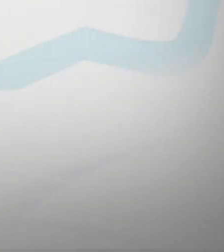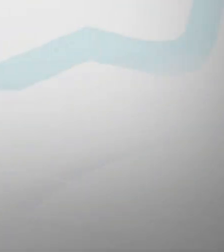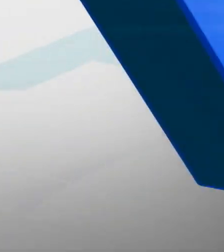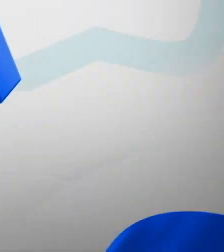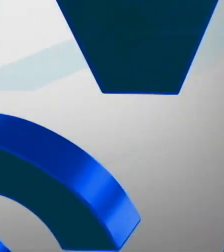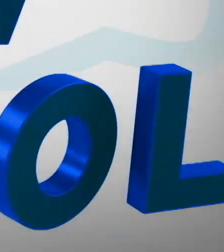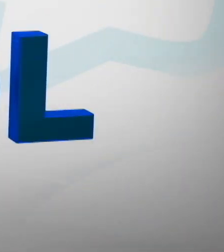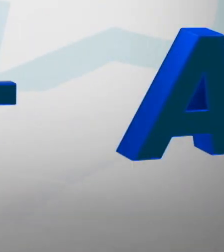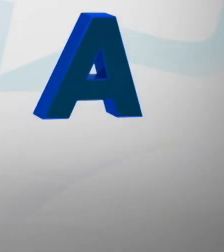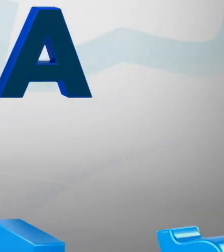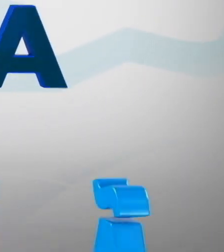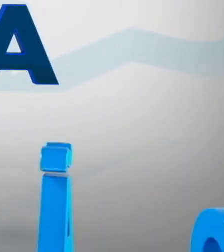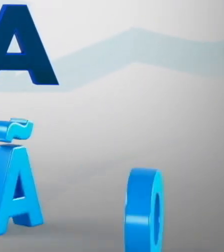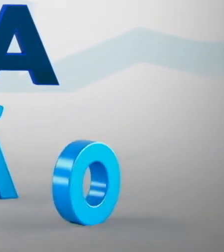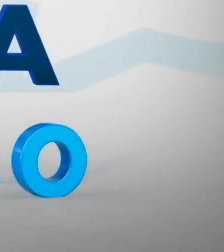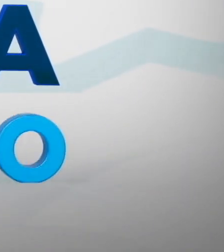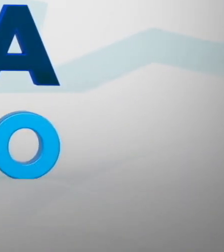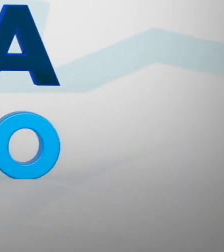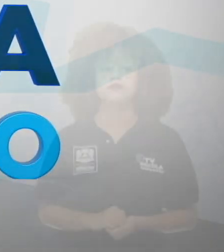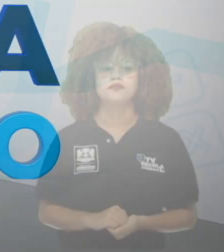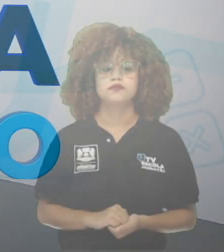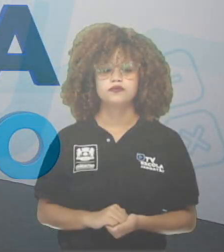E aí